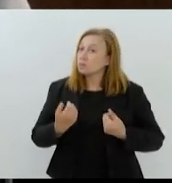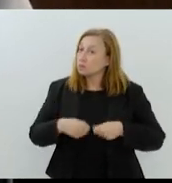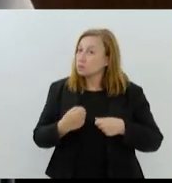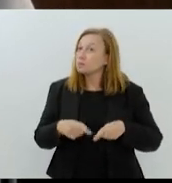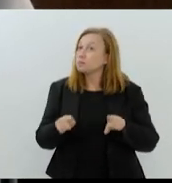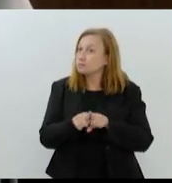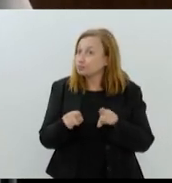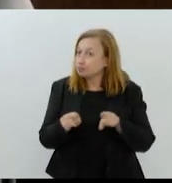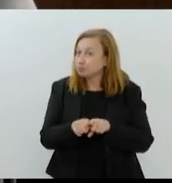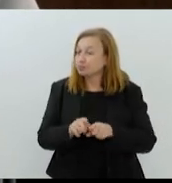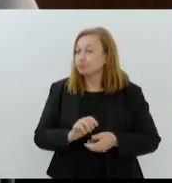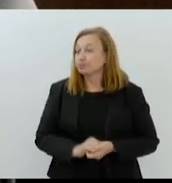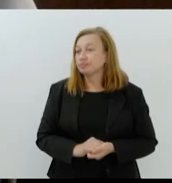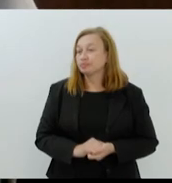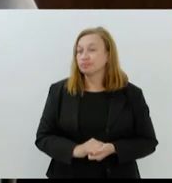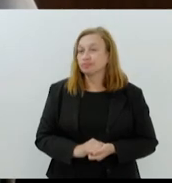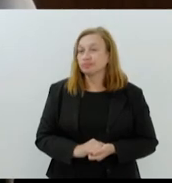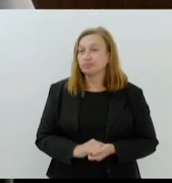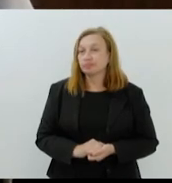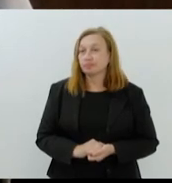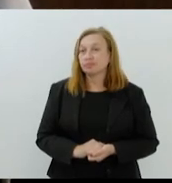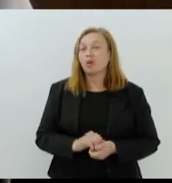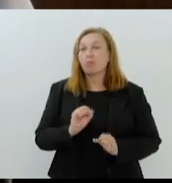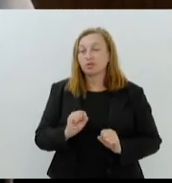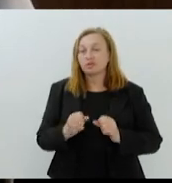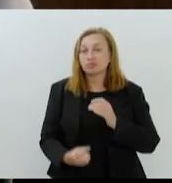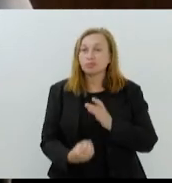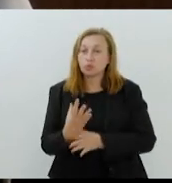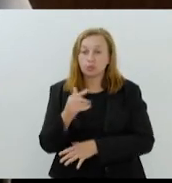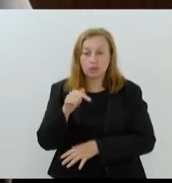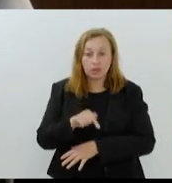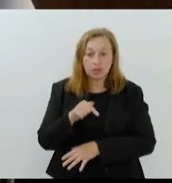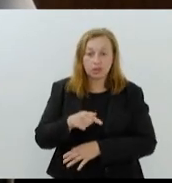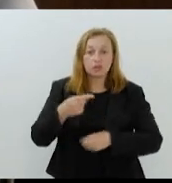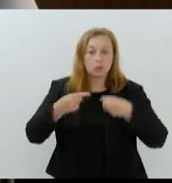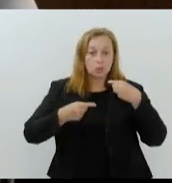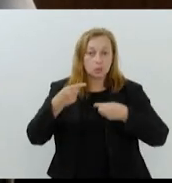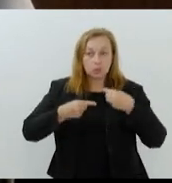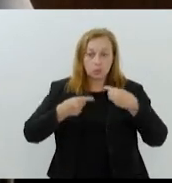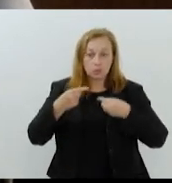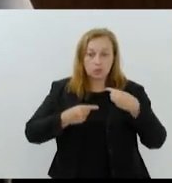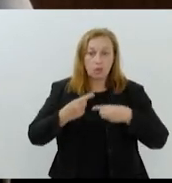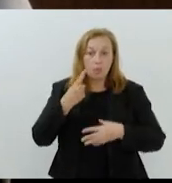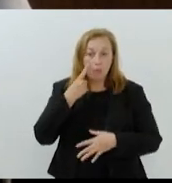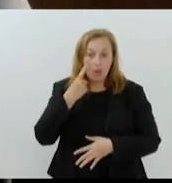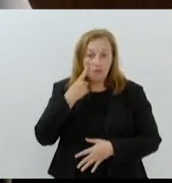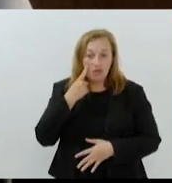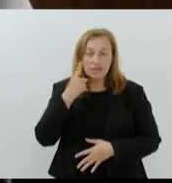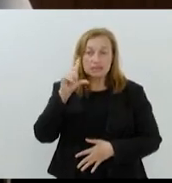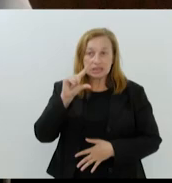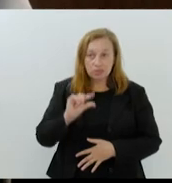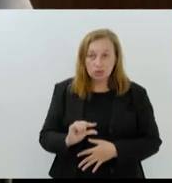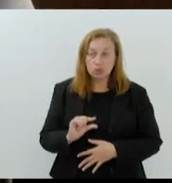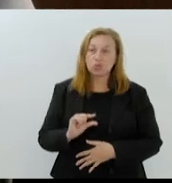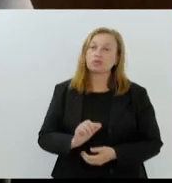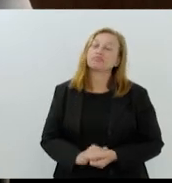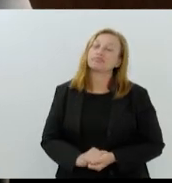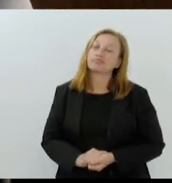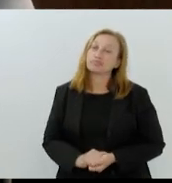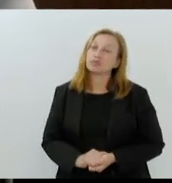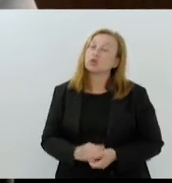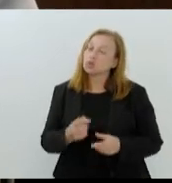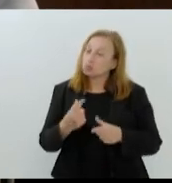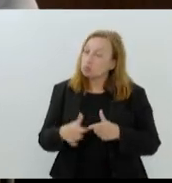também que a gente possa produzir aqui, fazer um debate, para ver se minimiza as